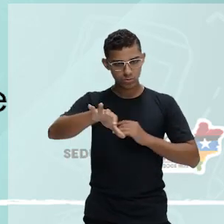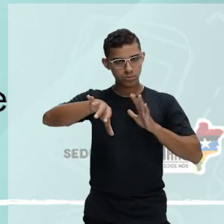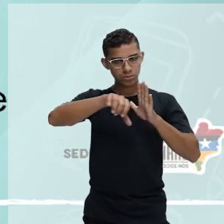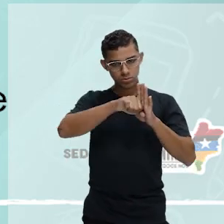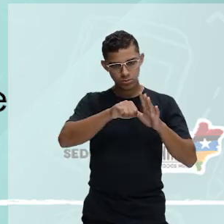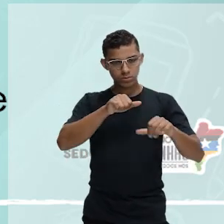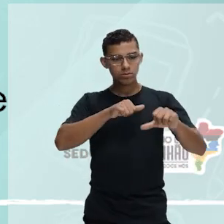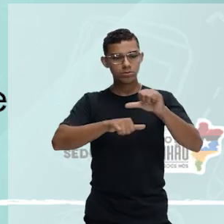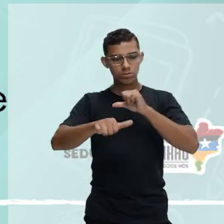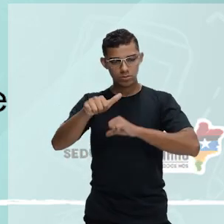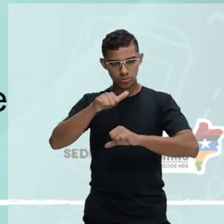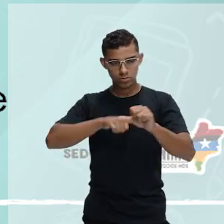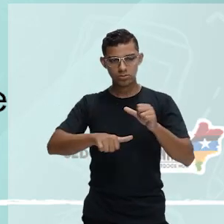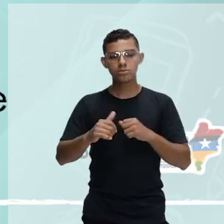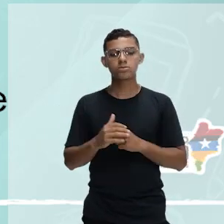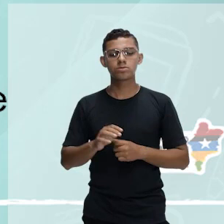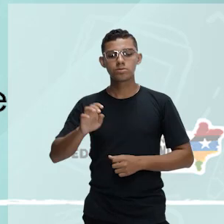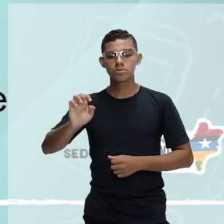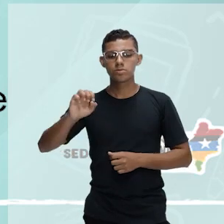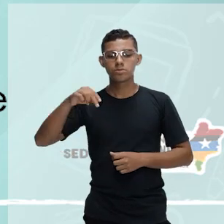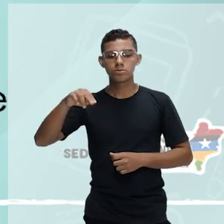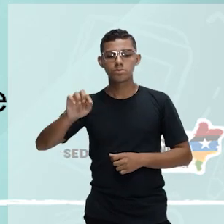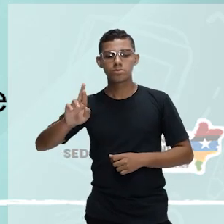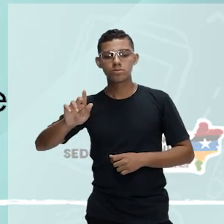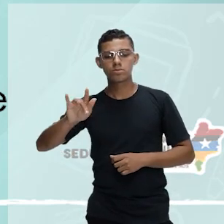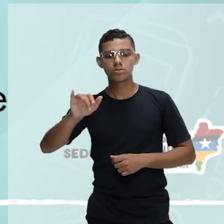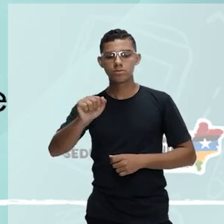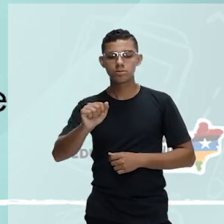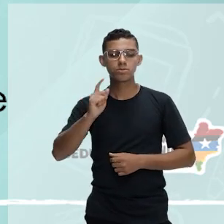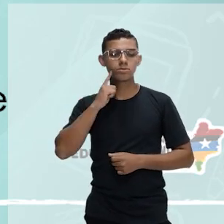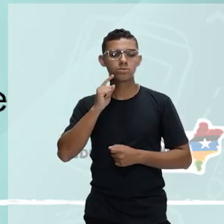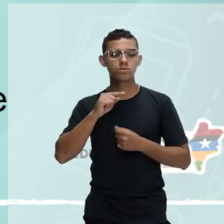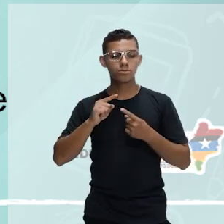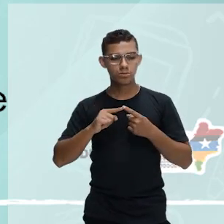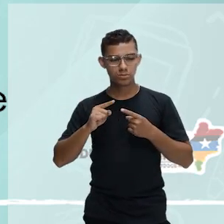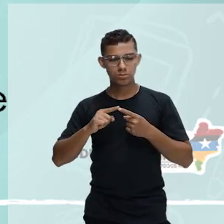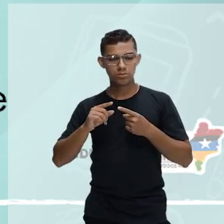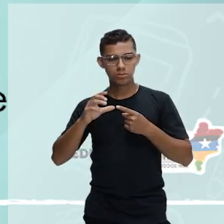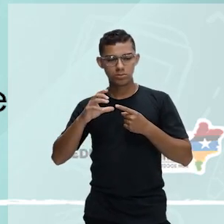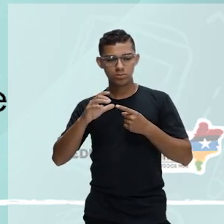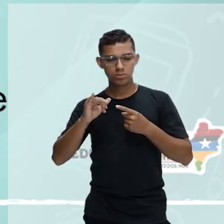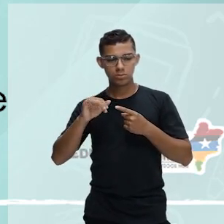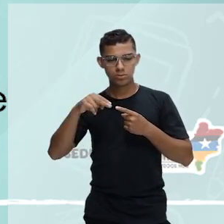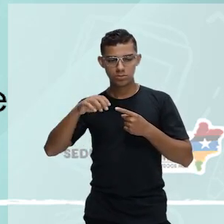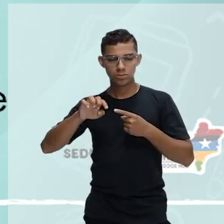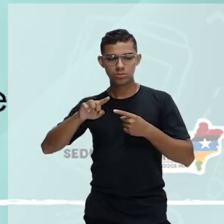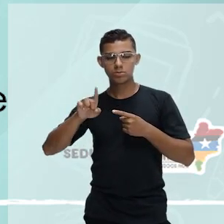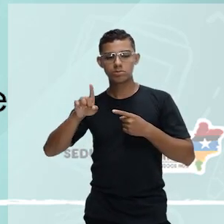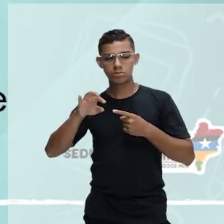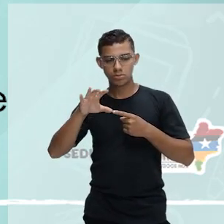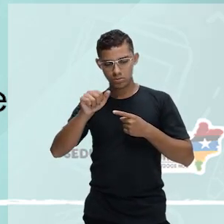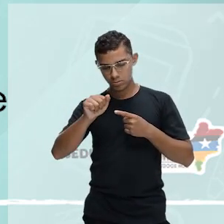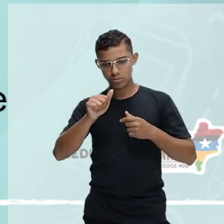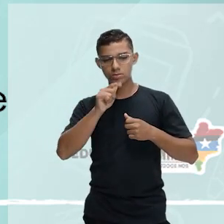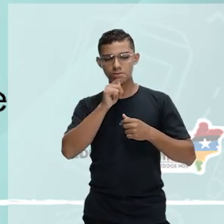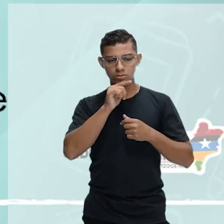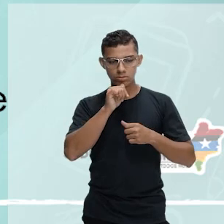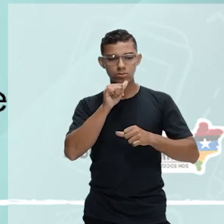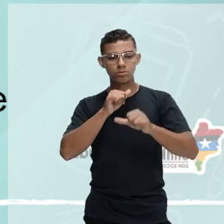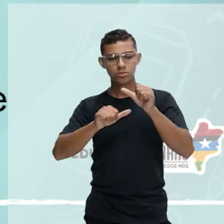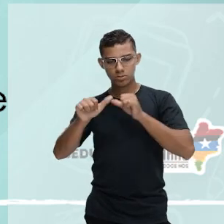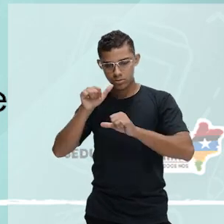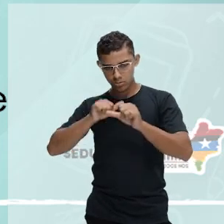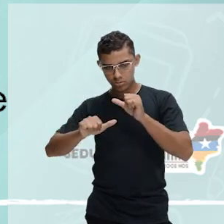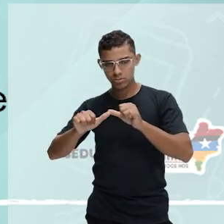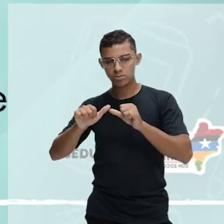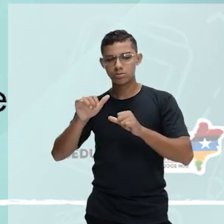Então, considere duas delas. Okay? Então, nós temos a cinética sendo transformada em elétrica e,